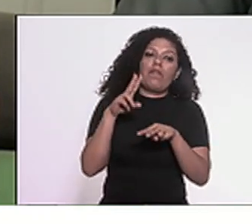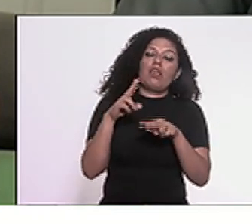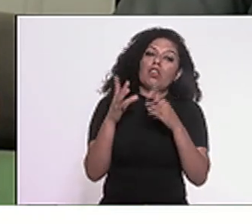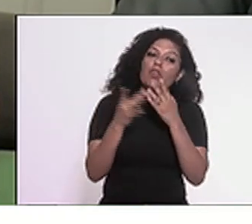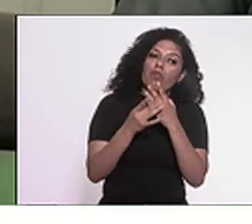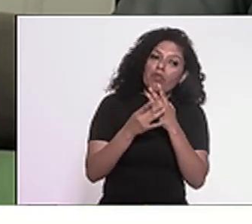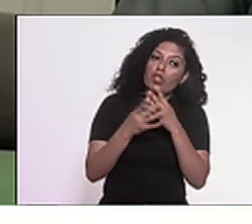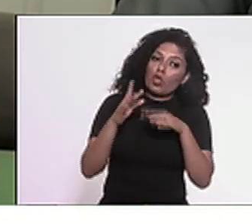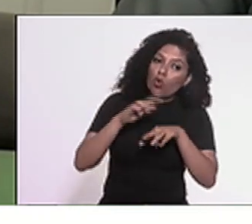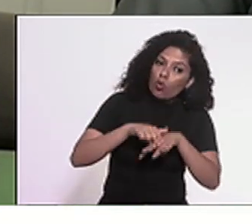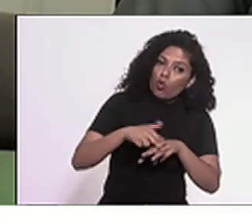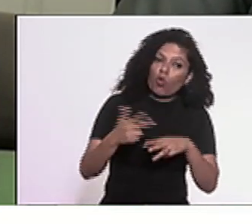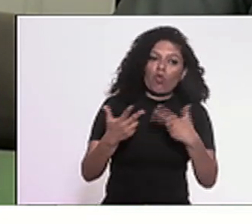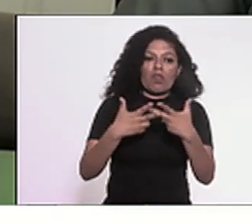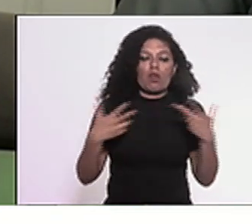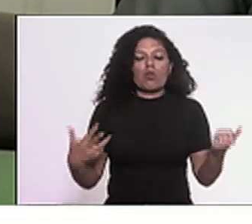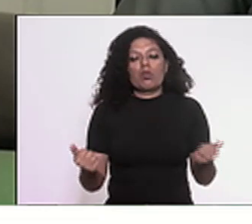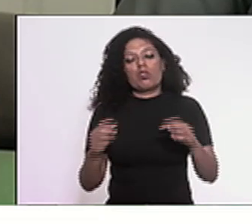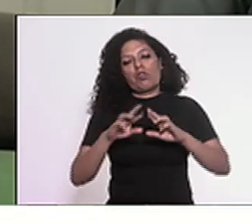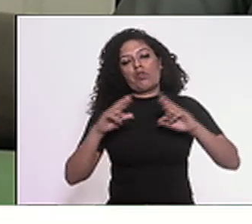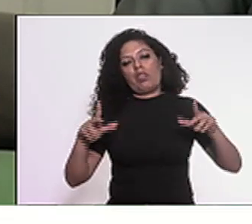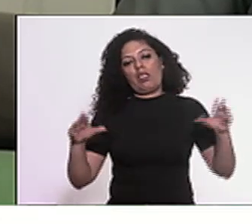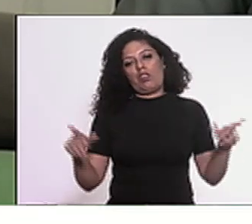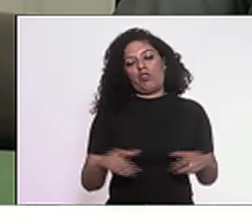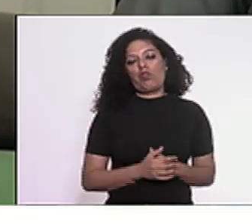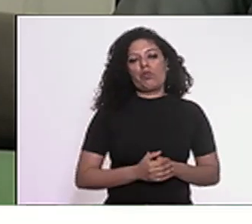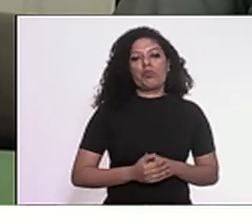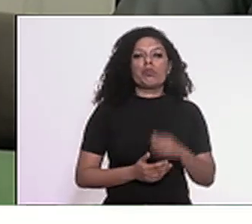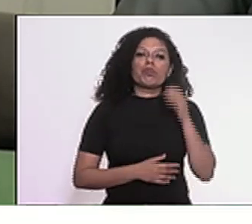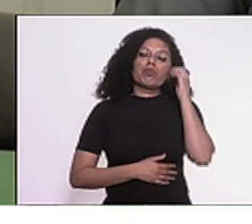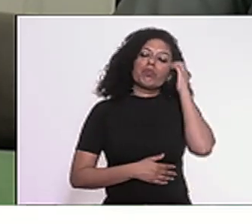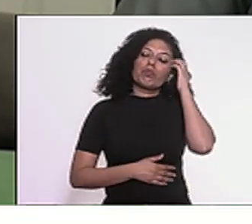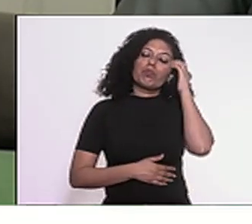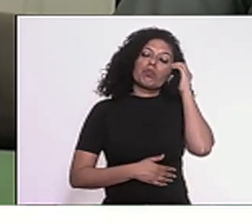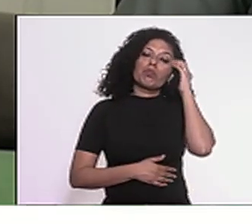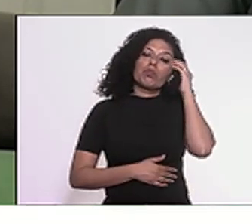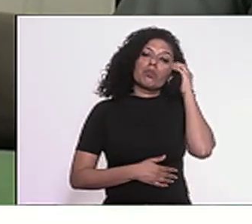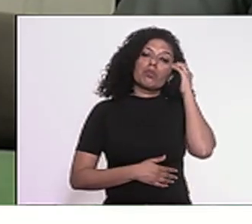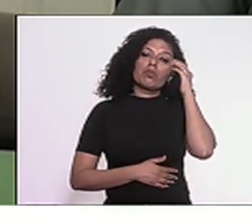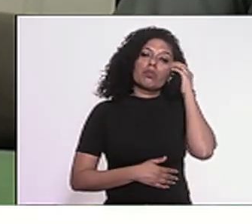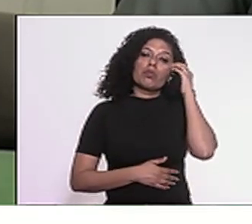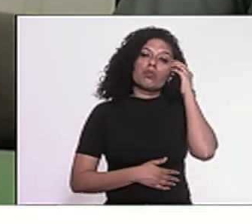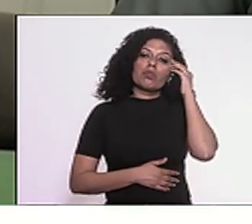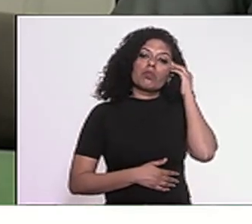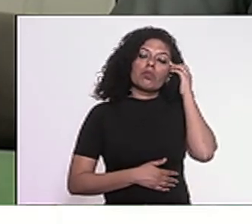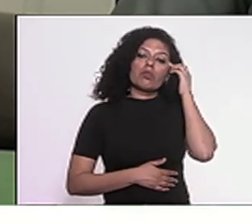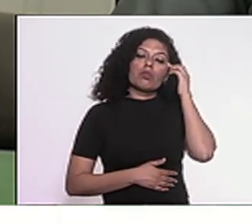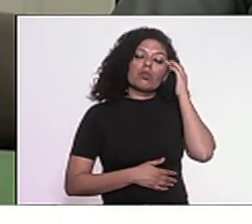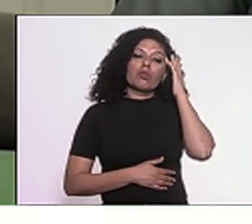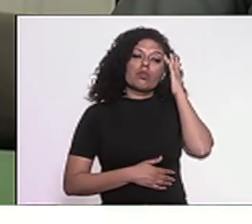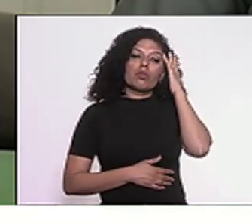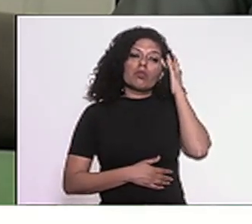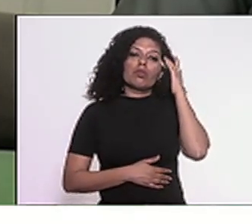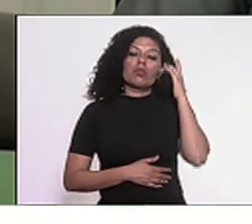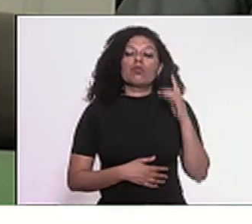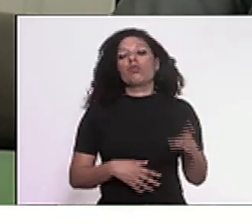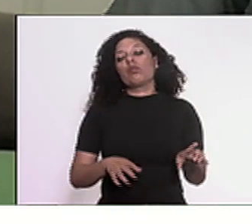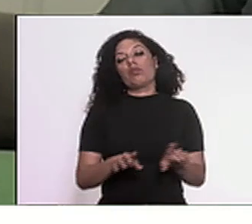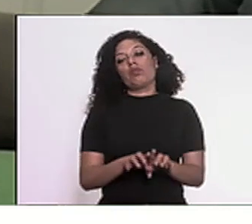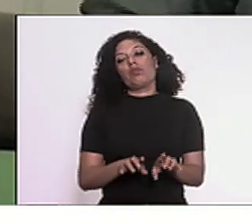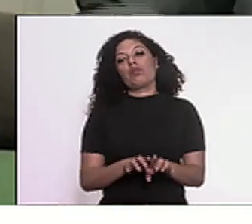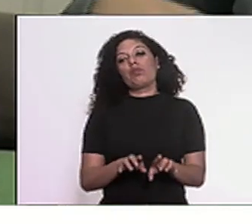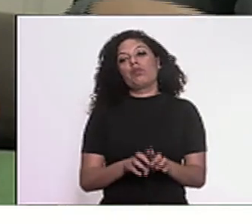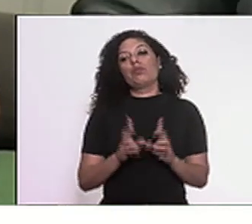principalmente das nossas pensionistas, né? É apenas uma sugestão. Está acatada já, também, muito importante.